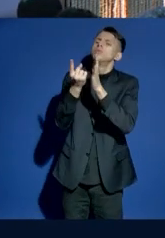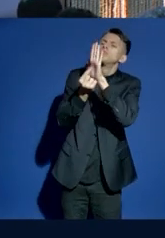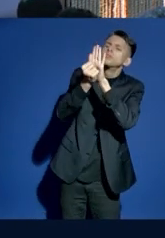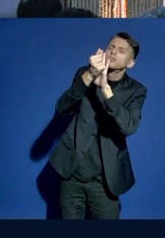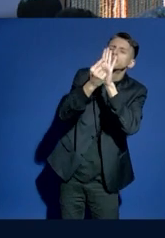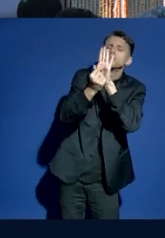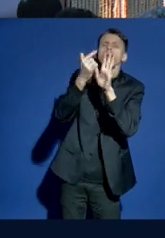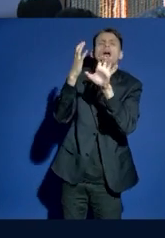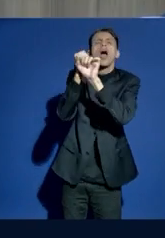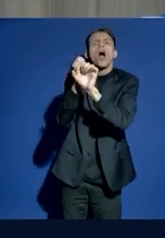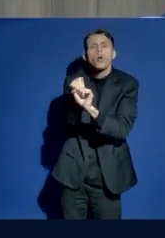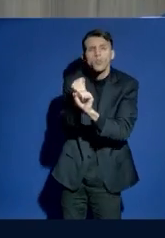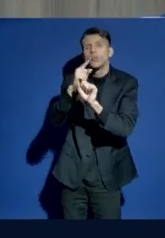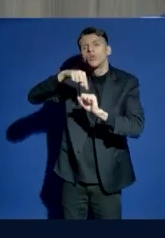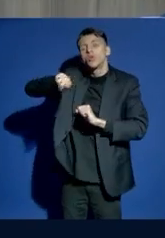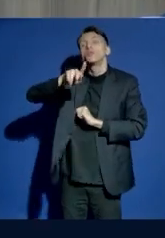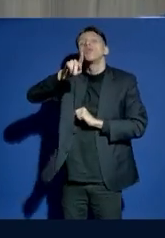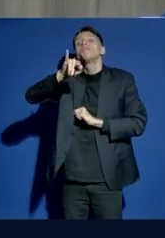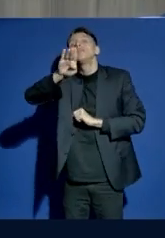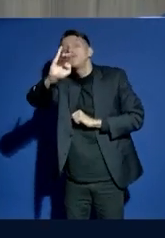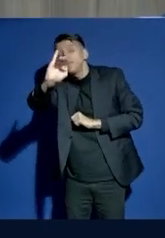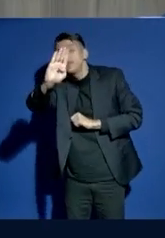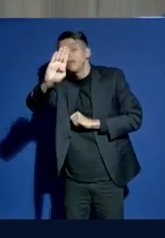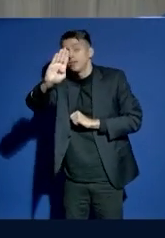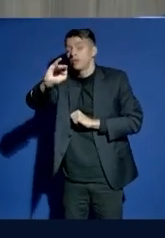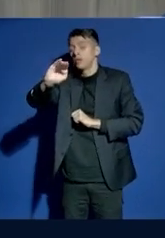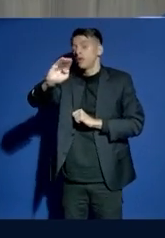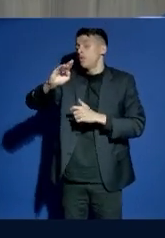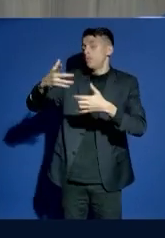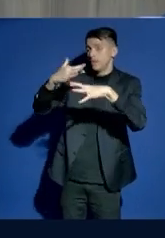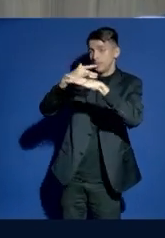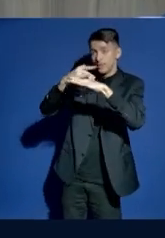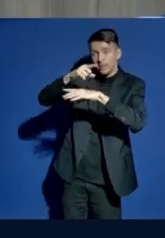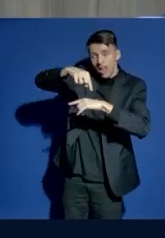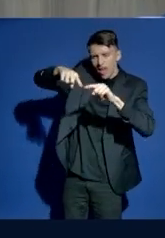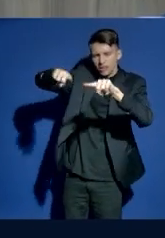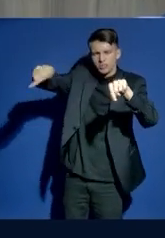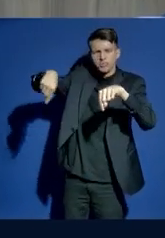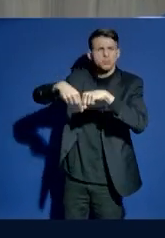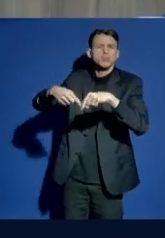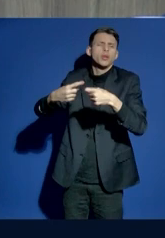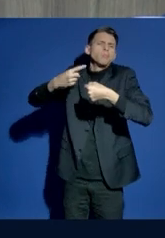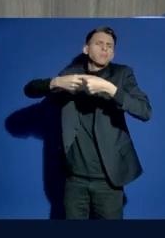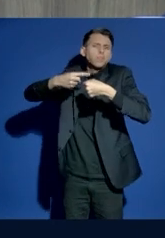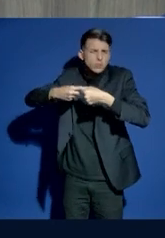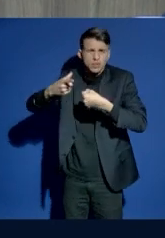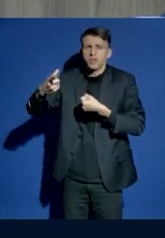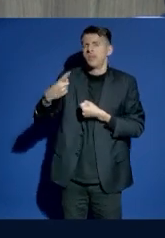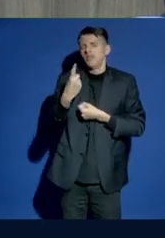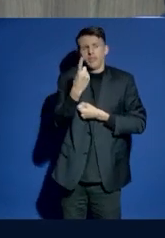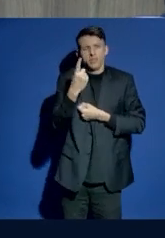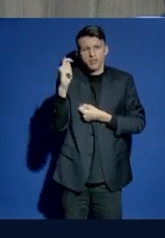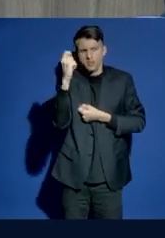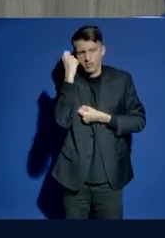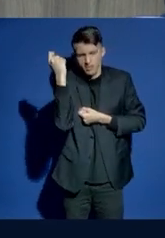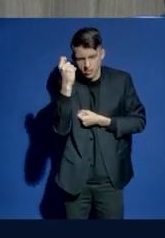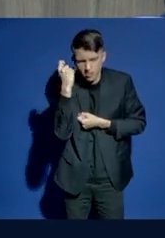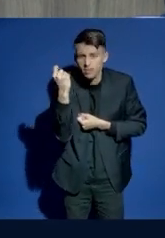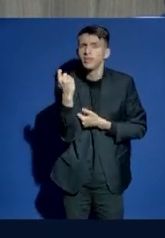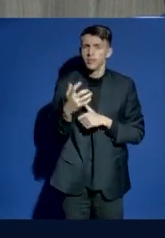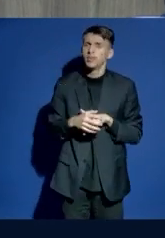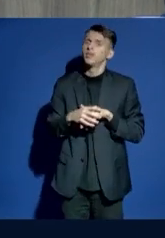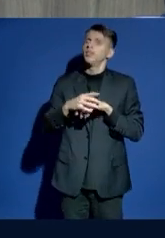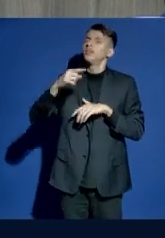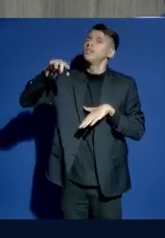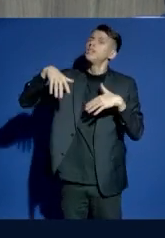PIB numa das cidades que a gente atua, Passo Fundo do Rio Grande do Sul, uma cidade de 206 mil habitantes, e hoje a nossa